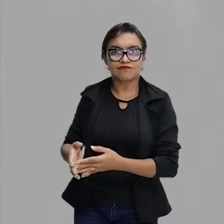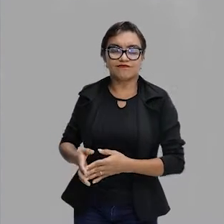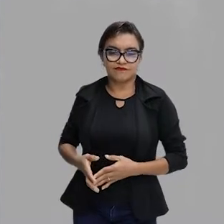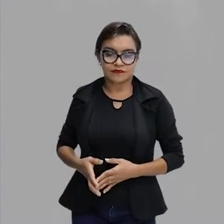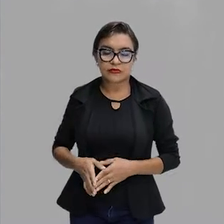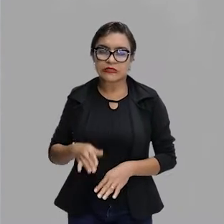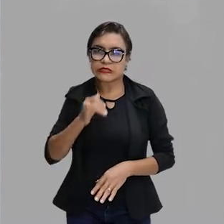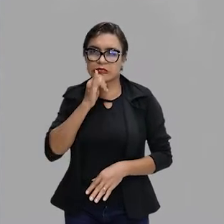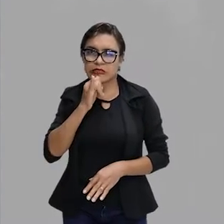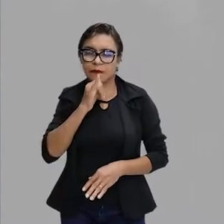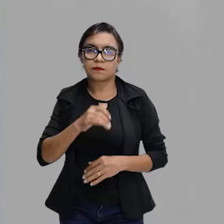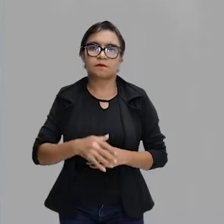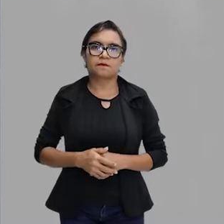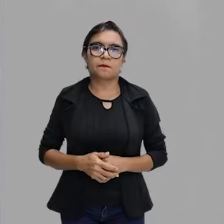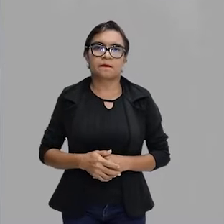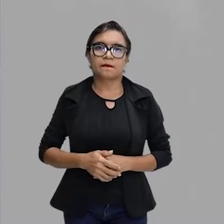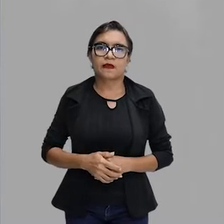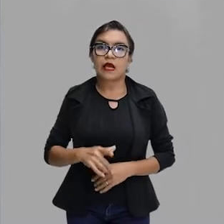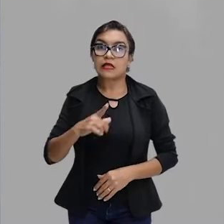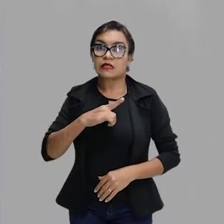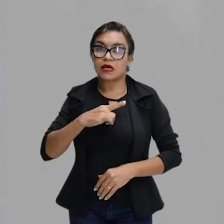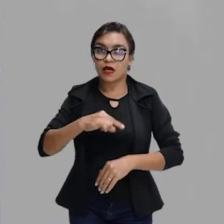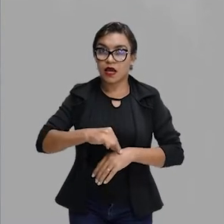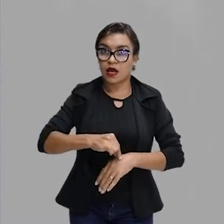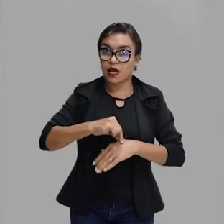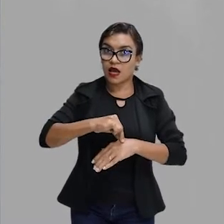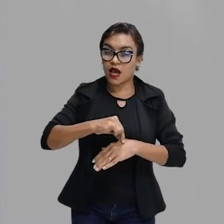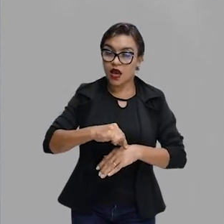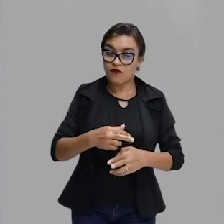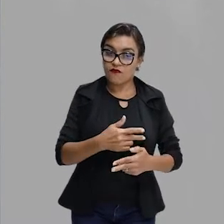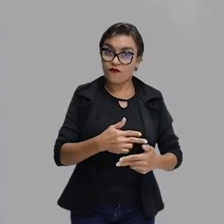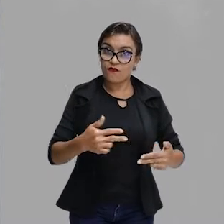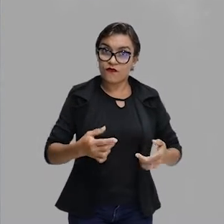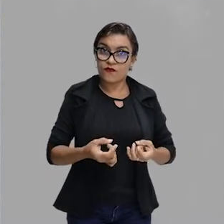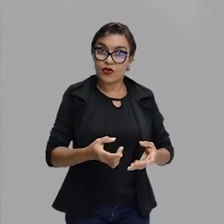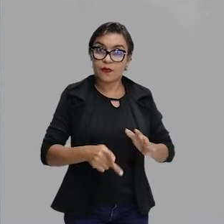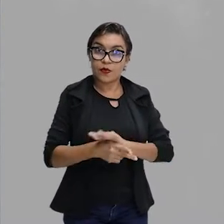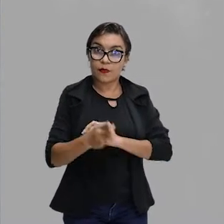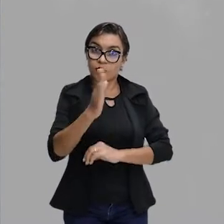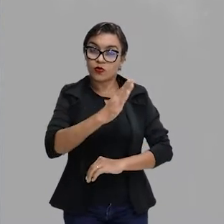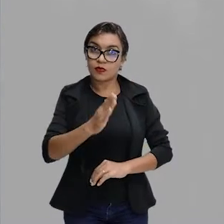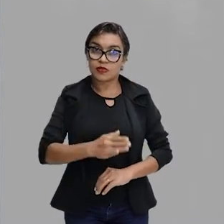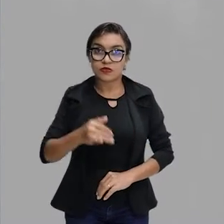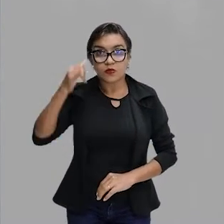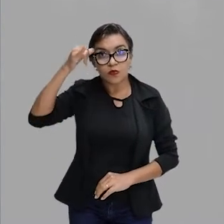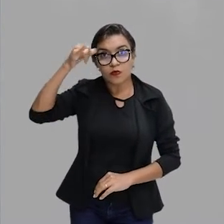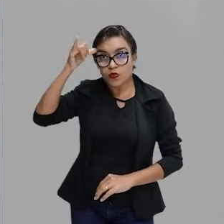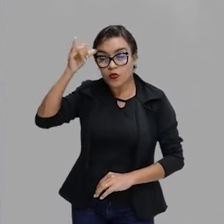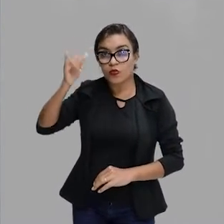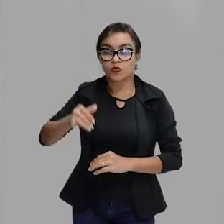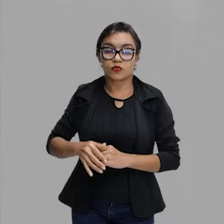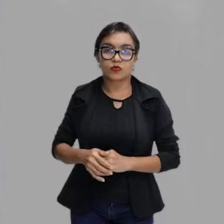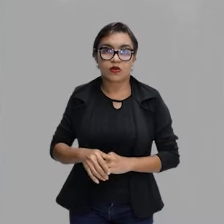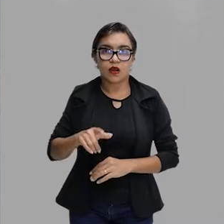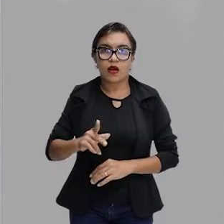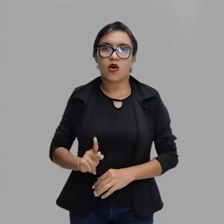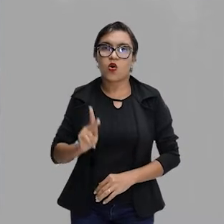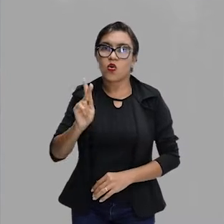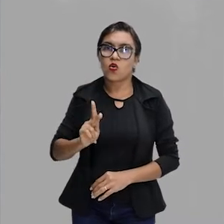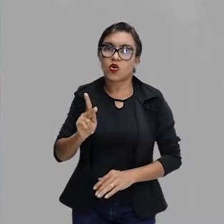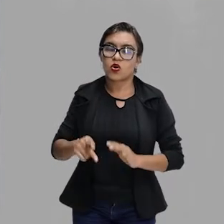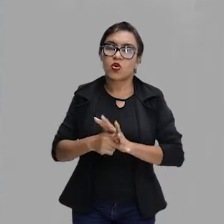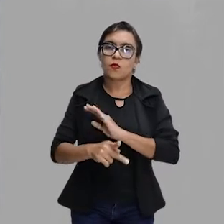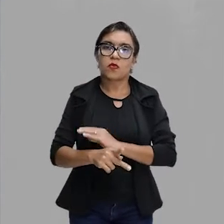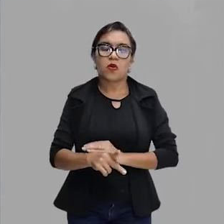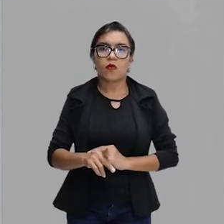bem aqui. Tem carnes aqui que são vendidas aqui no Brasil, como por exemplo o boi Wagyu, né, onde o quilo dessa carne pode